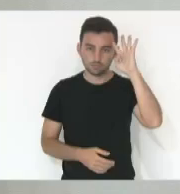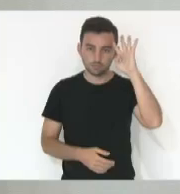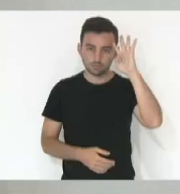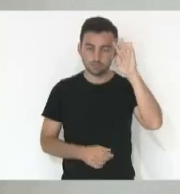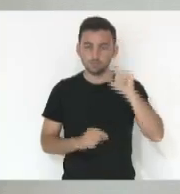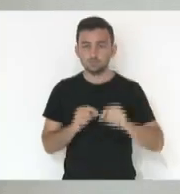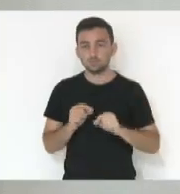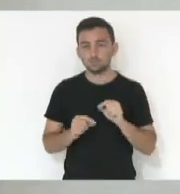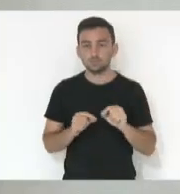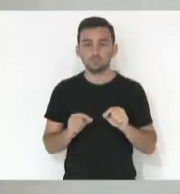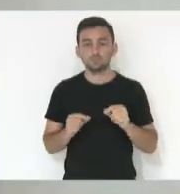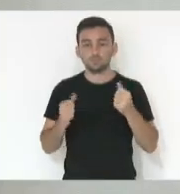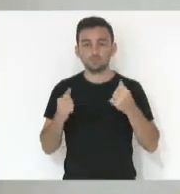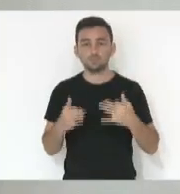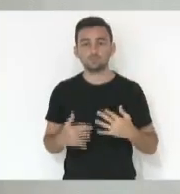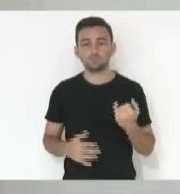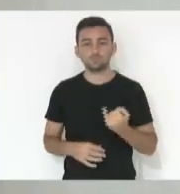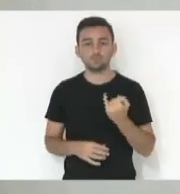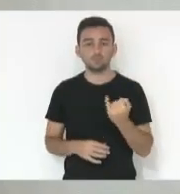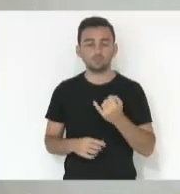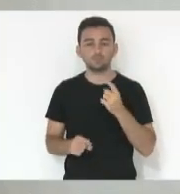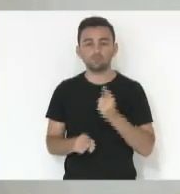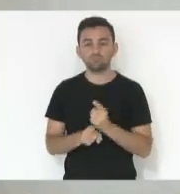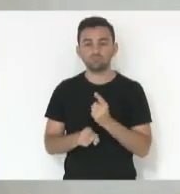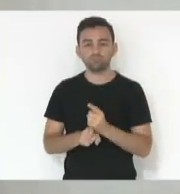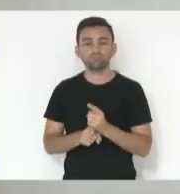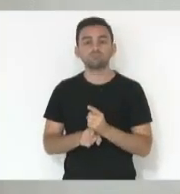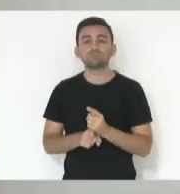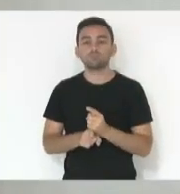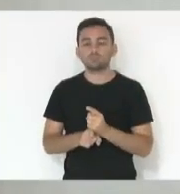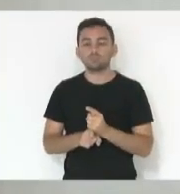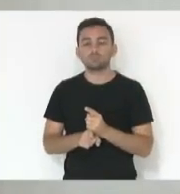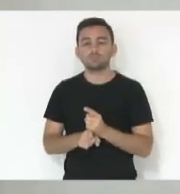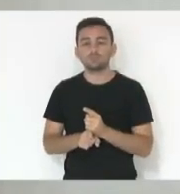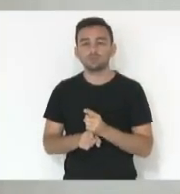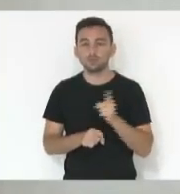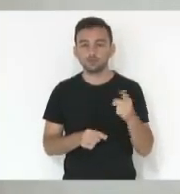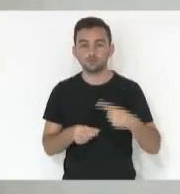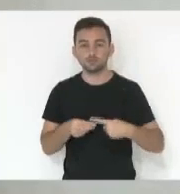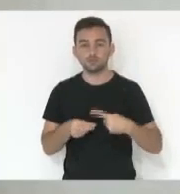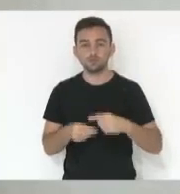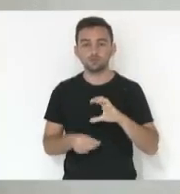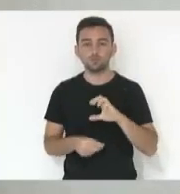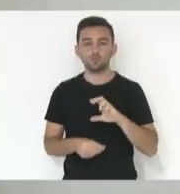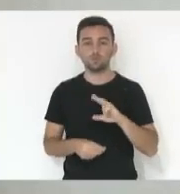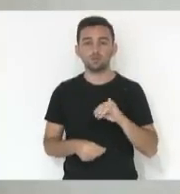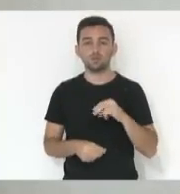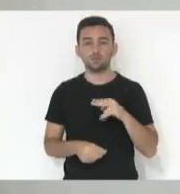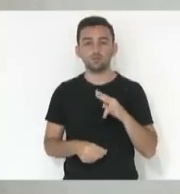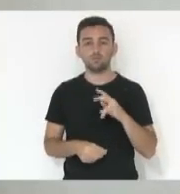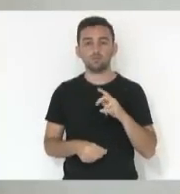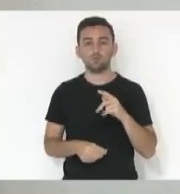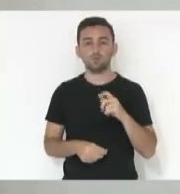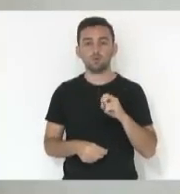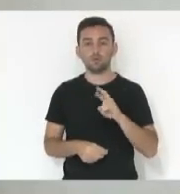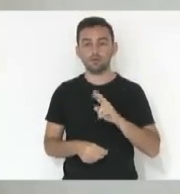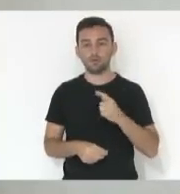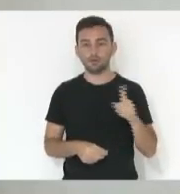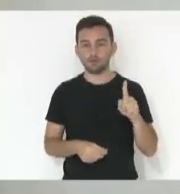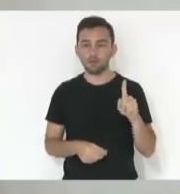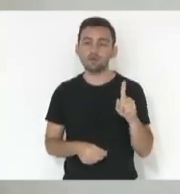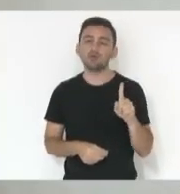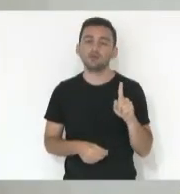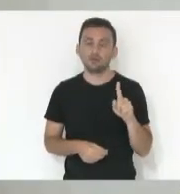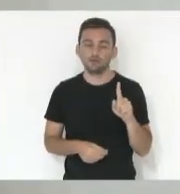para falar do importante encontro que aconteceu na cidade de Cunha Porã, deputado Mauro de